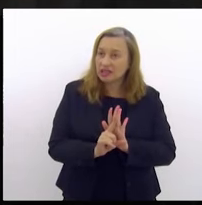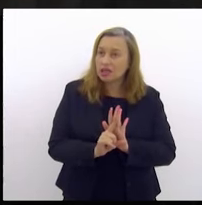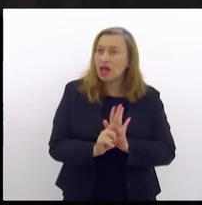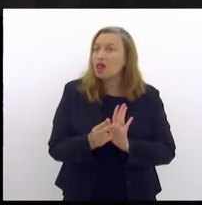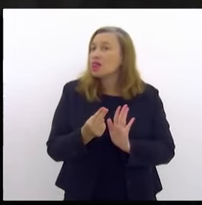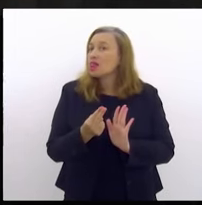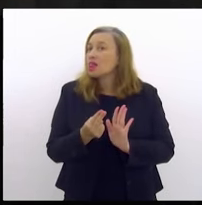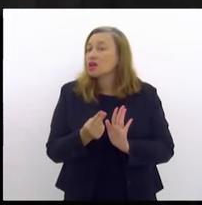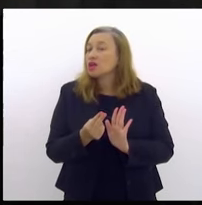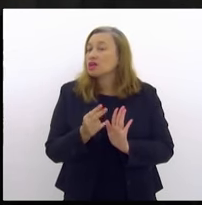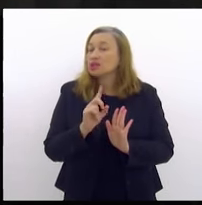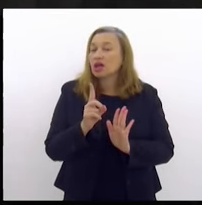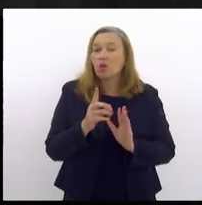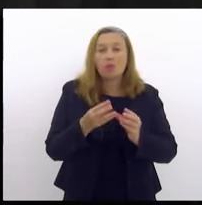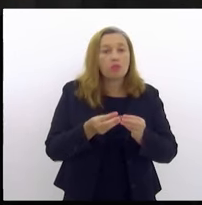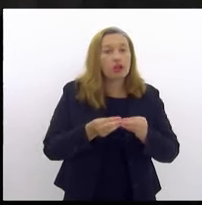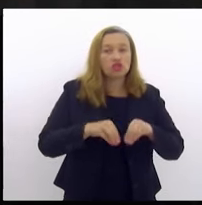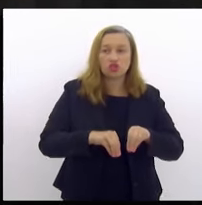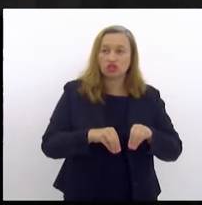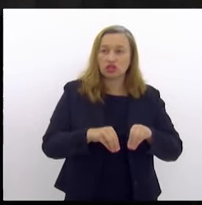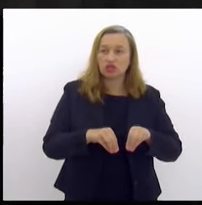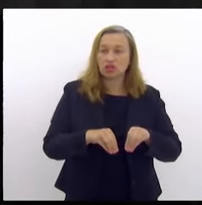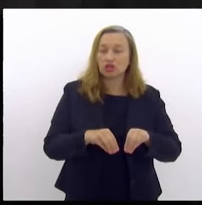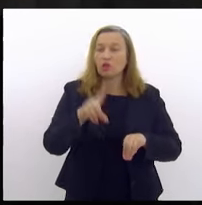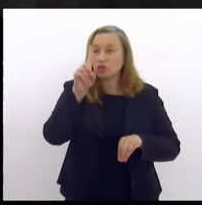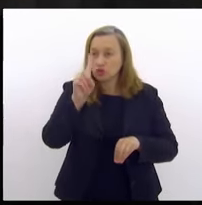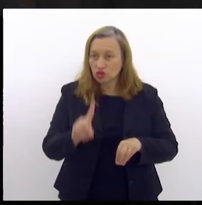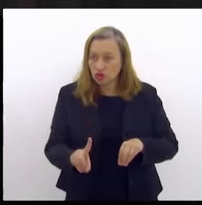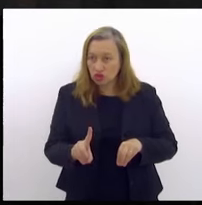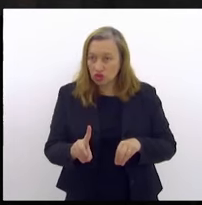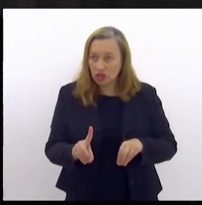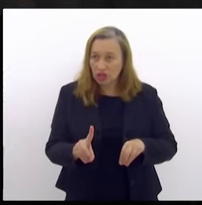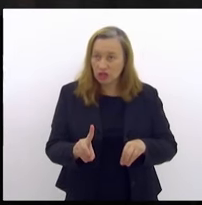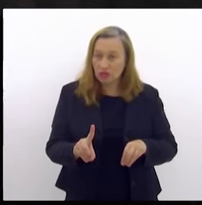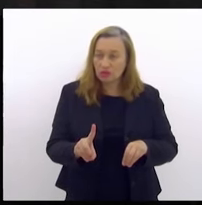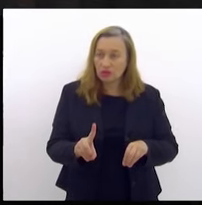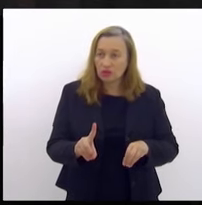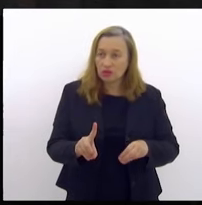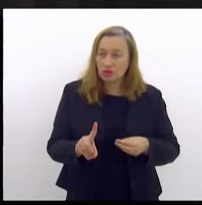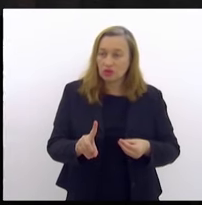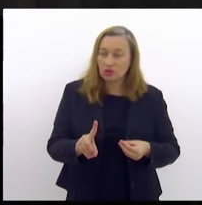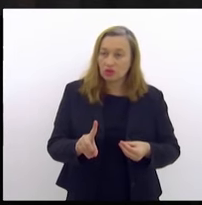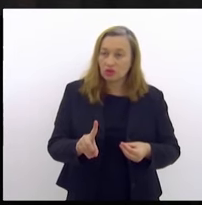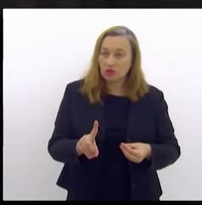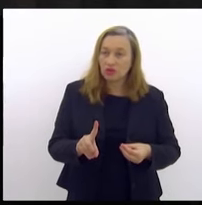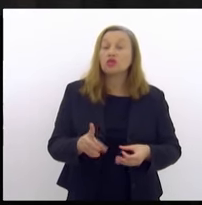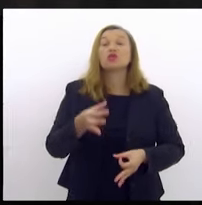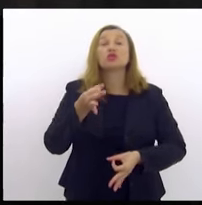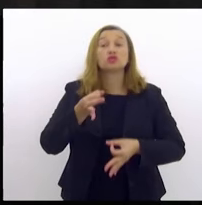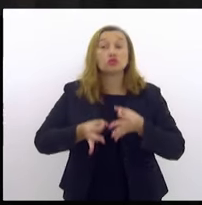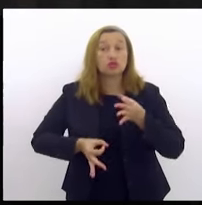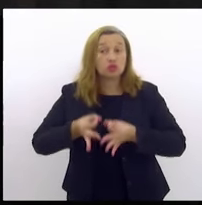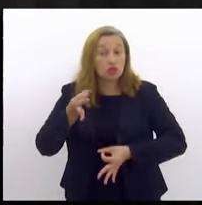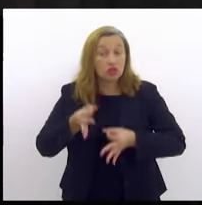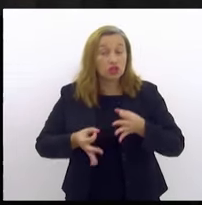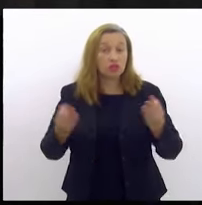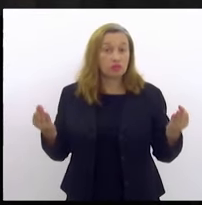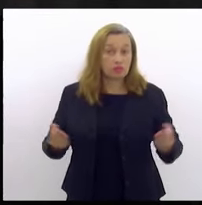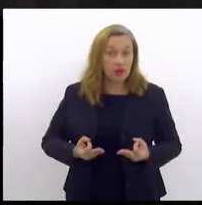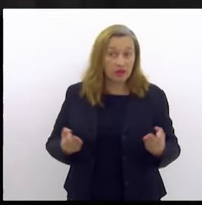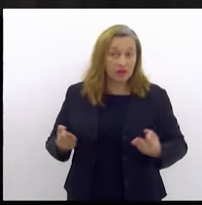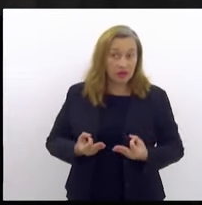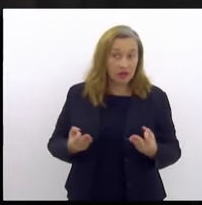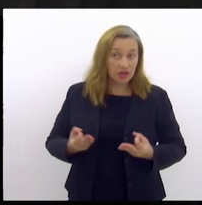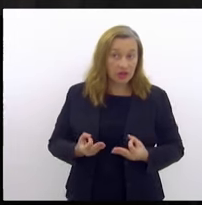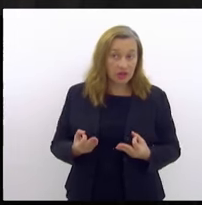não prejudicará o direito adquirido, o ato jurídico perfeito e